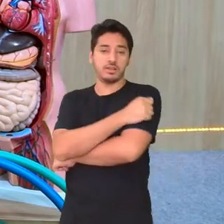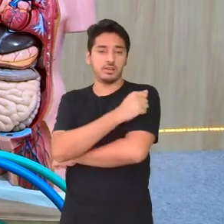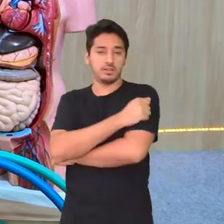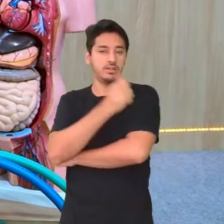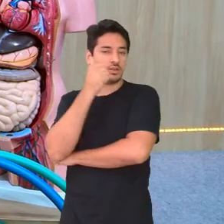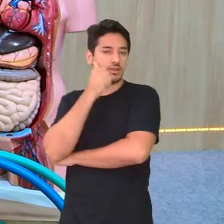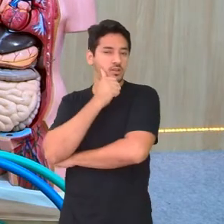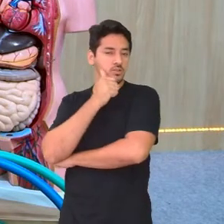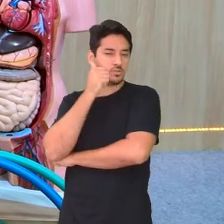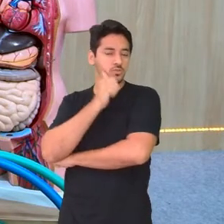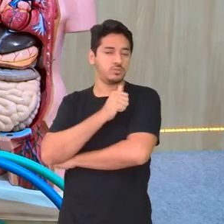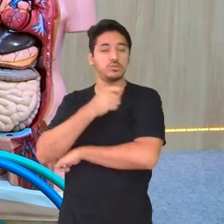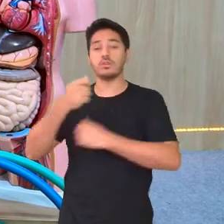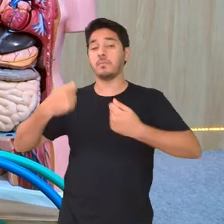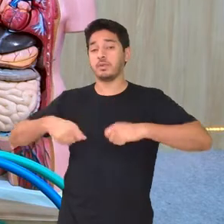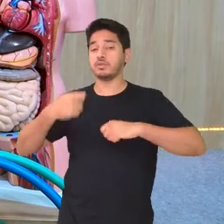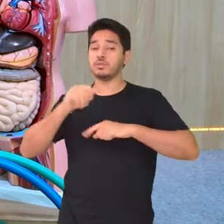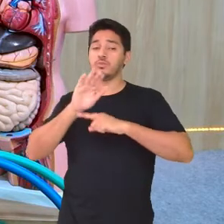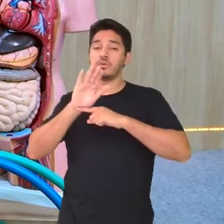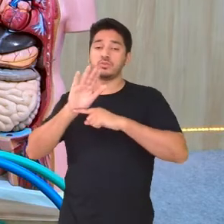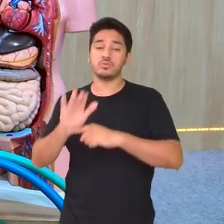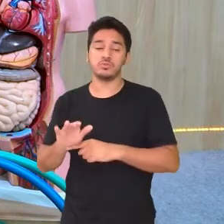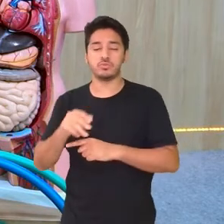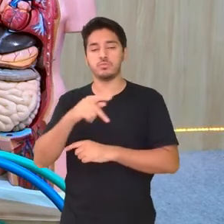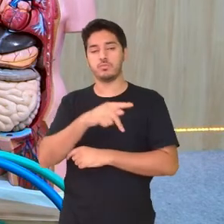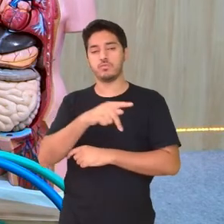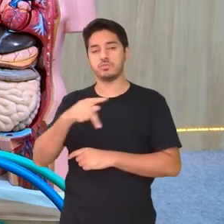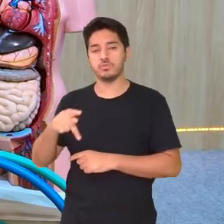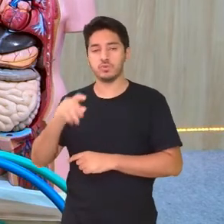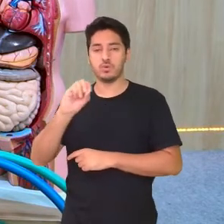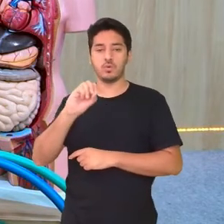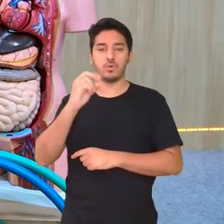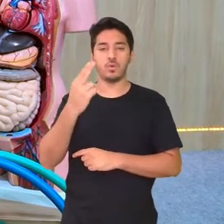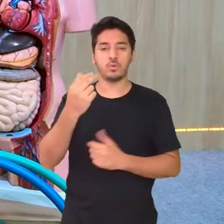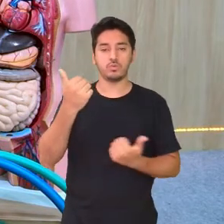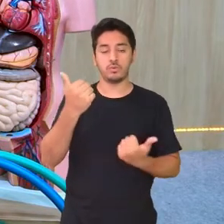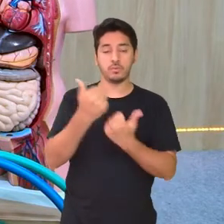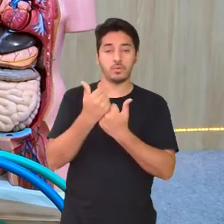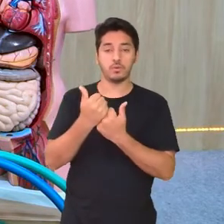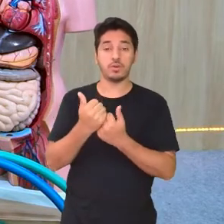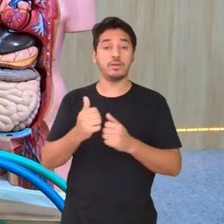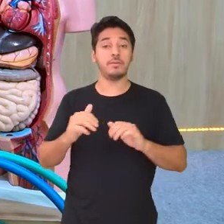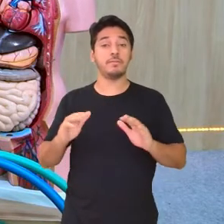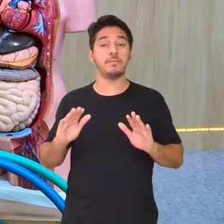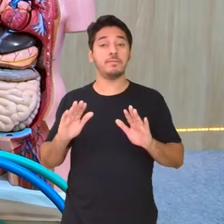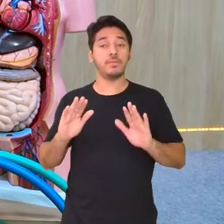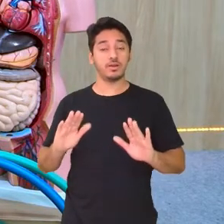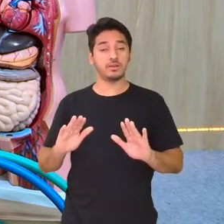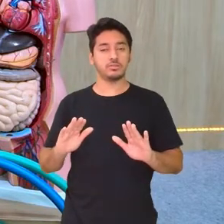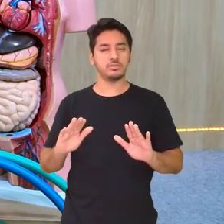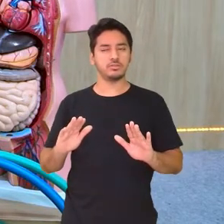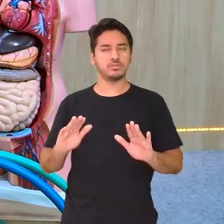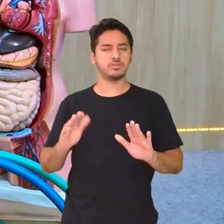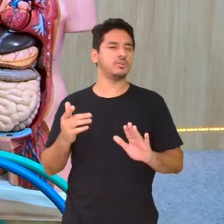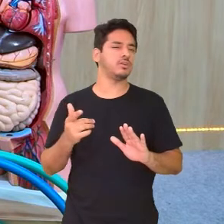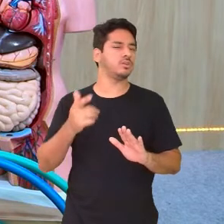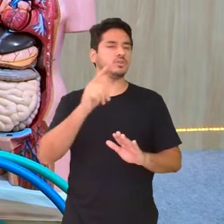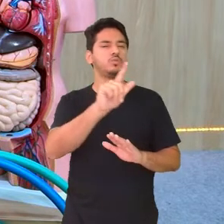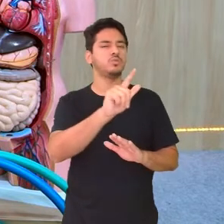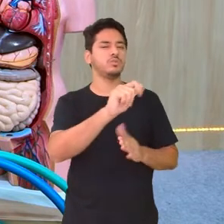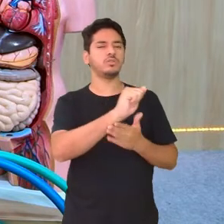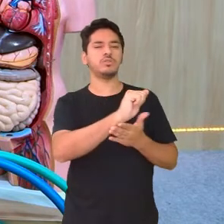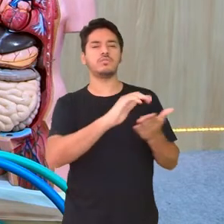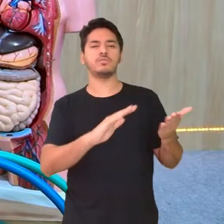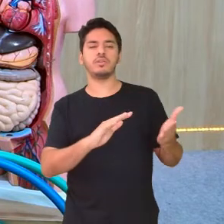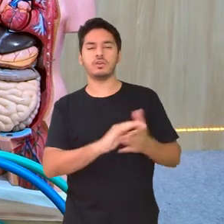do auxílio ou da professora ou do apoio, mas e as outras atividades?